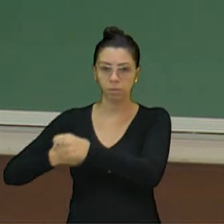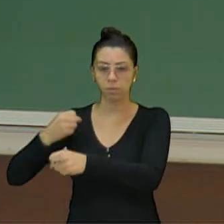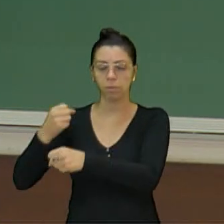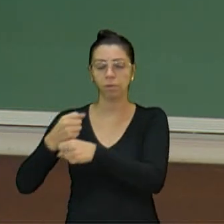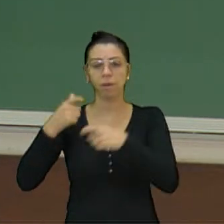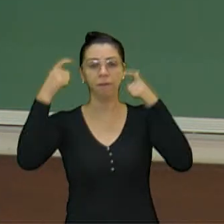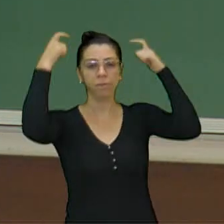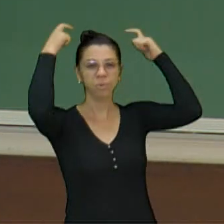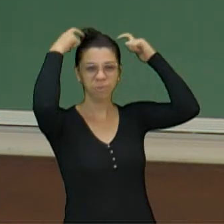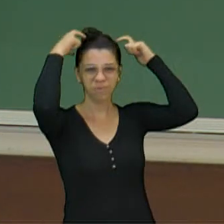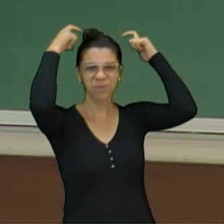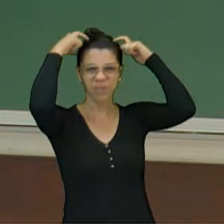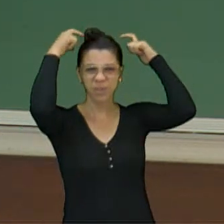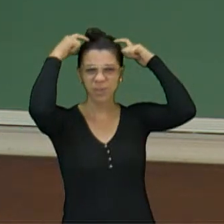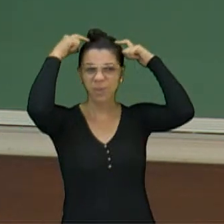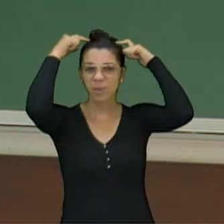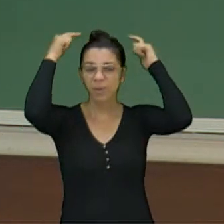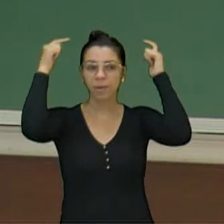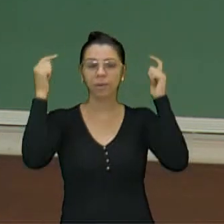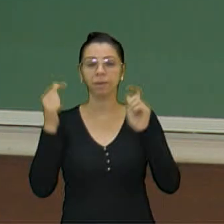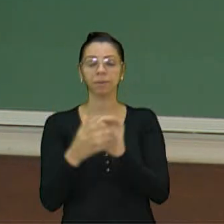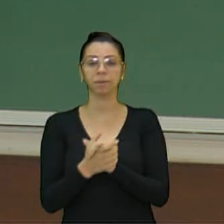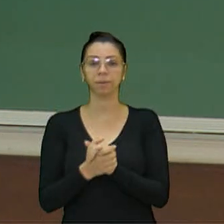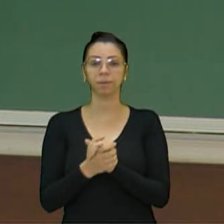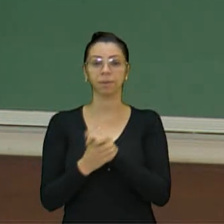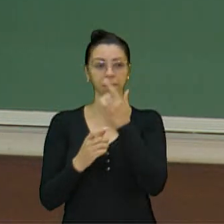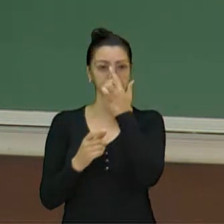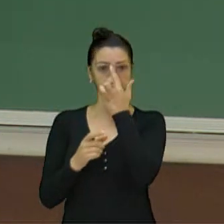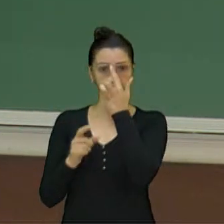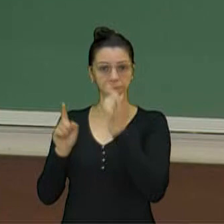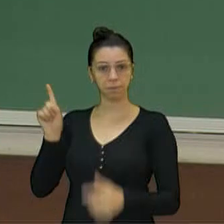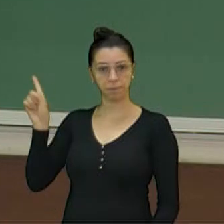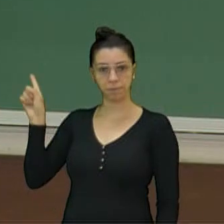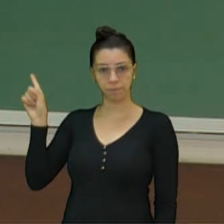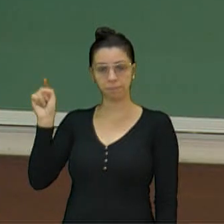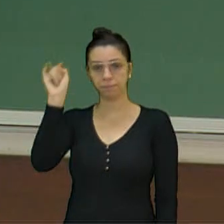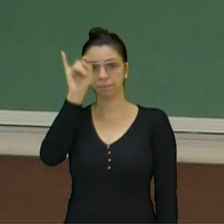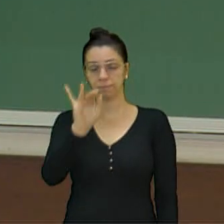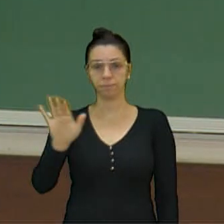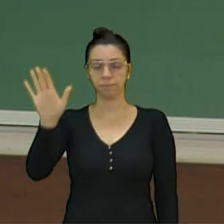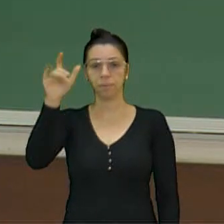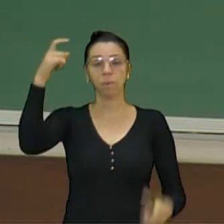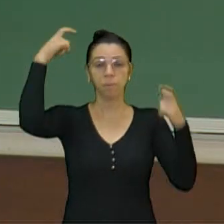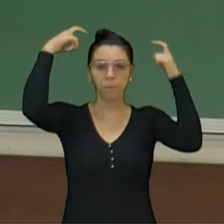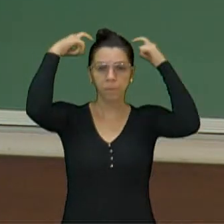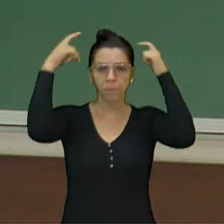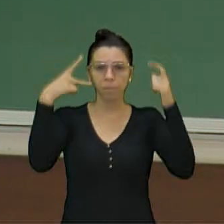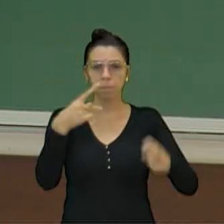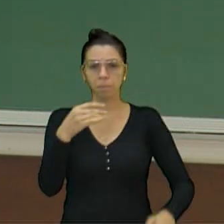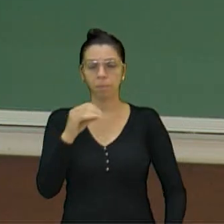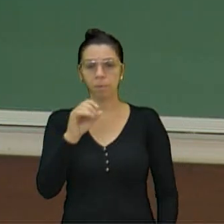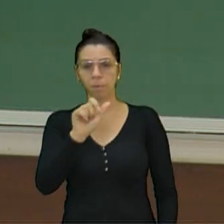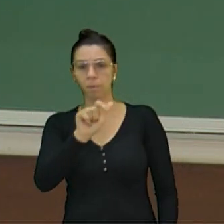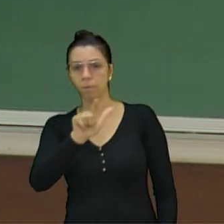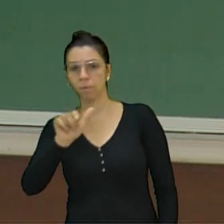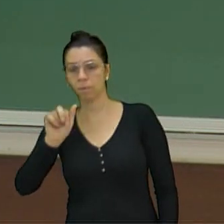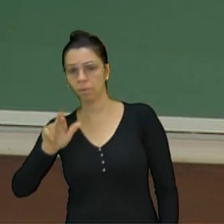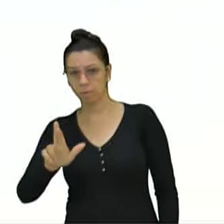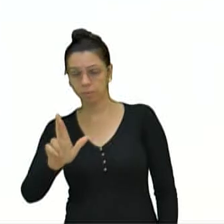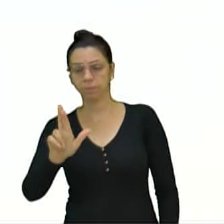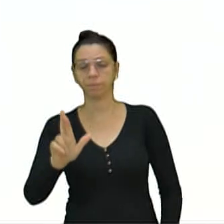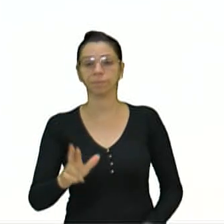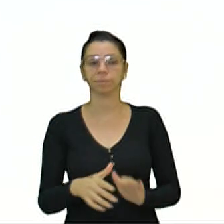os ursos passando. Tanto que a imagem que aparece aqui, né? Normalmente, ursos polares, justamente lá com um monte de